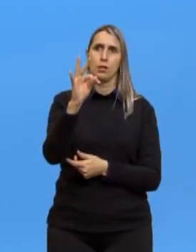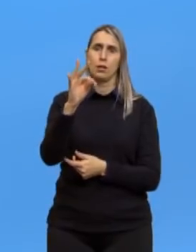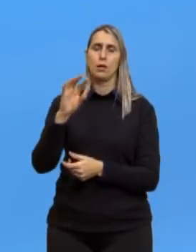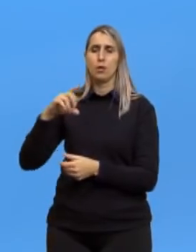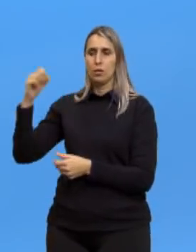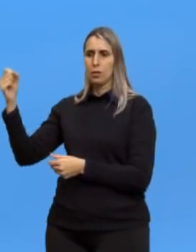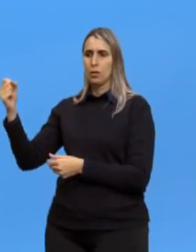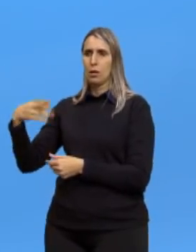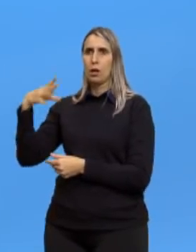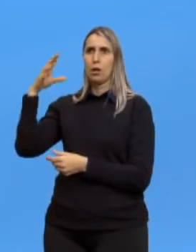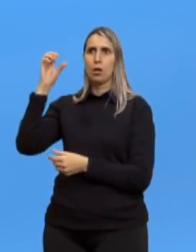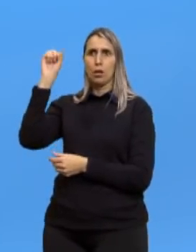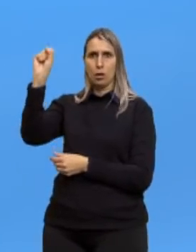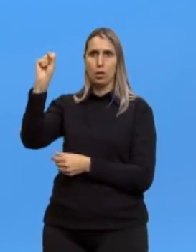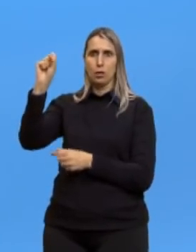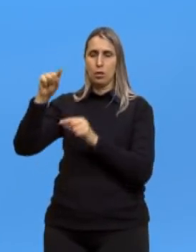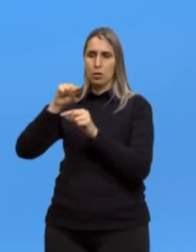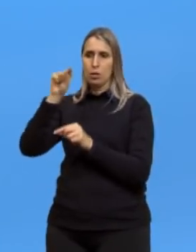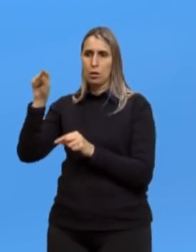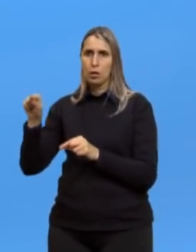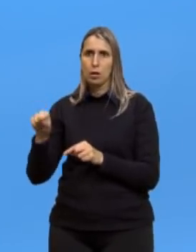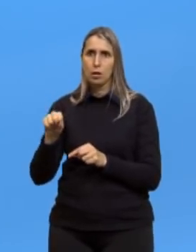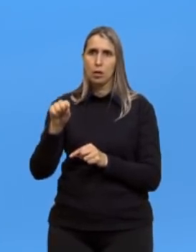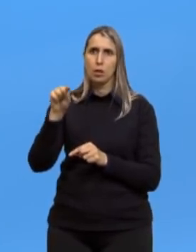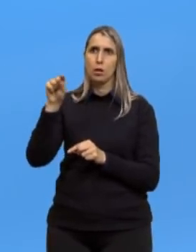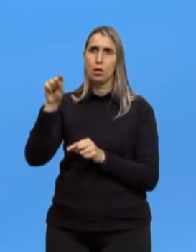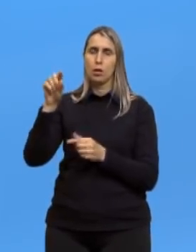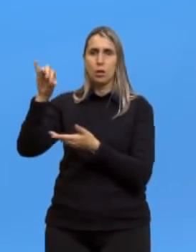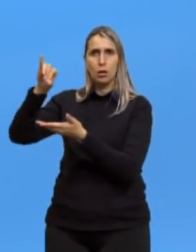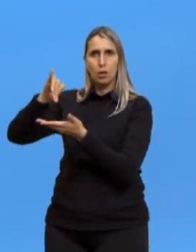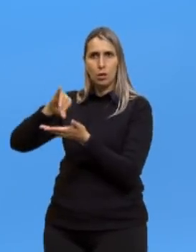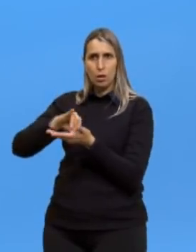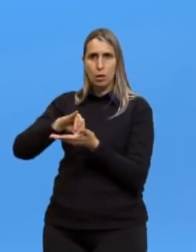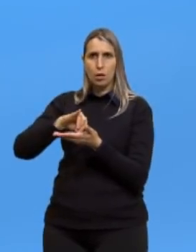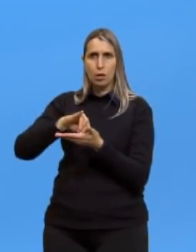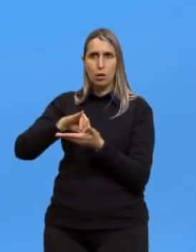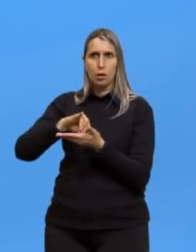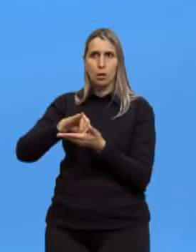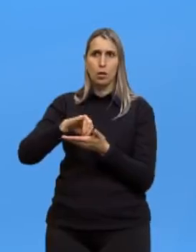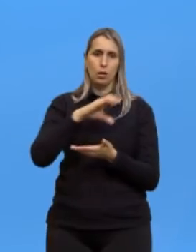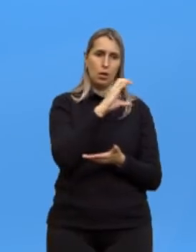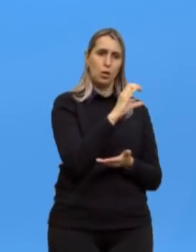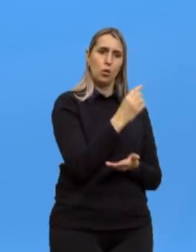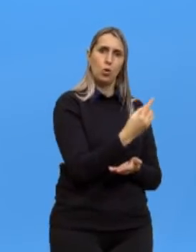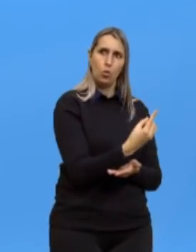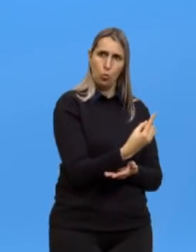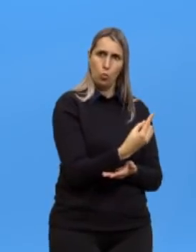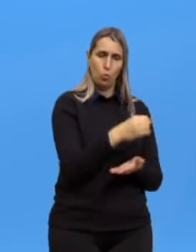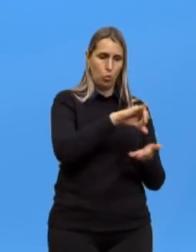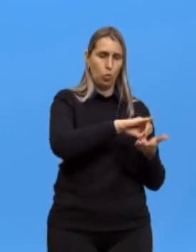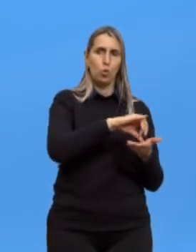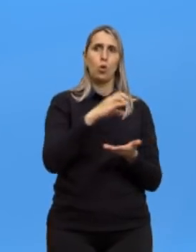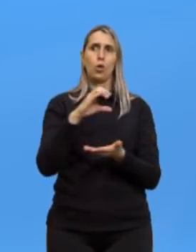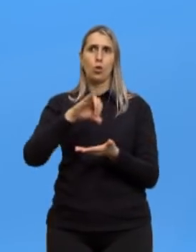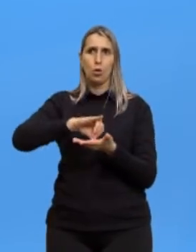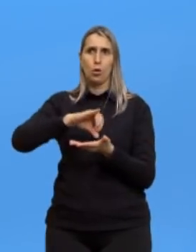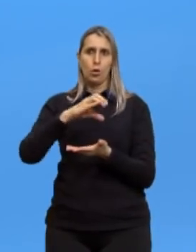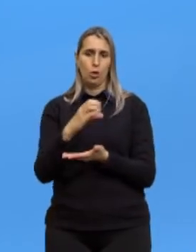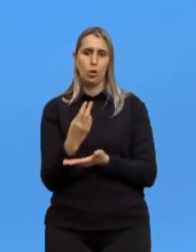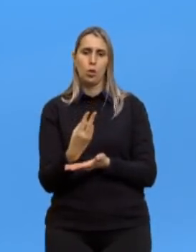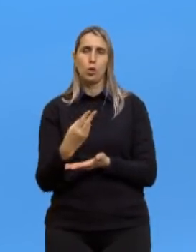estão representados por circunferências de centros c1 centros e um